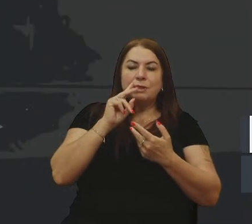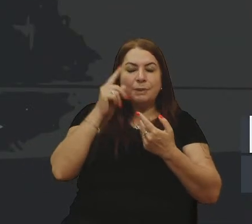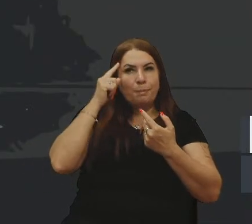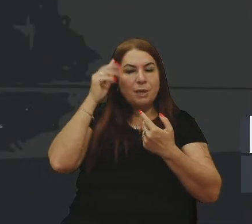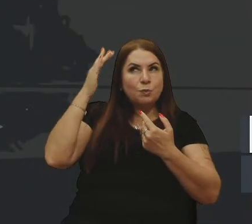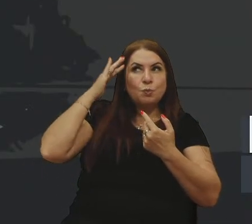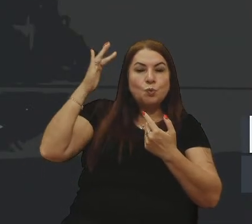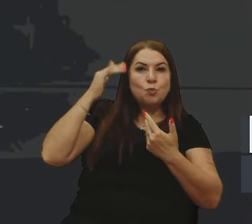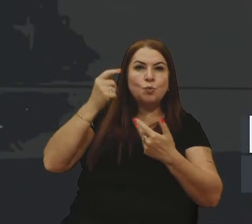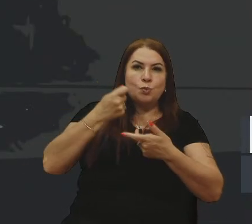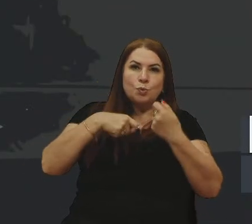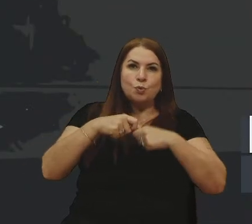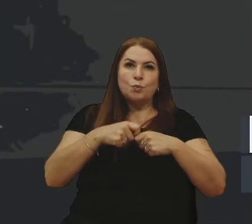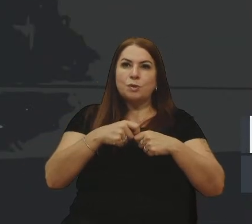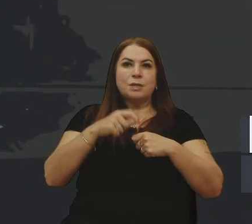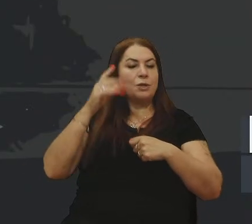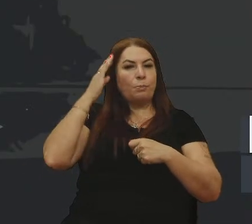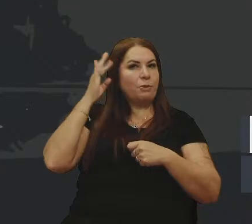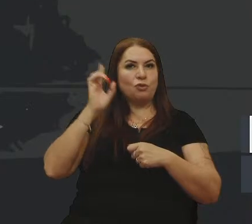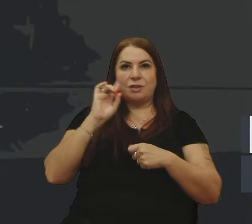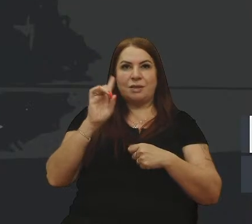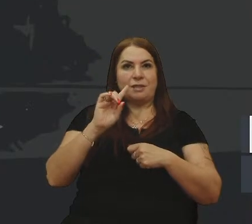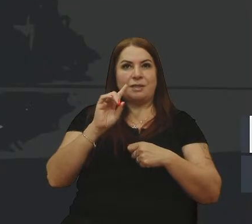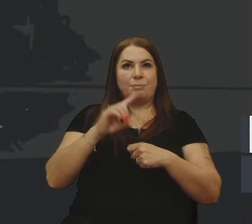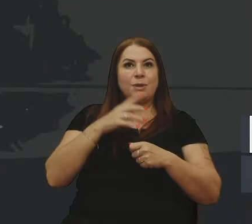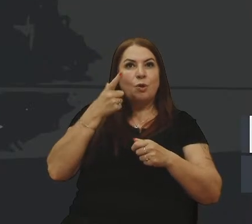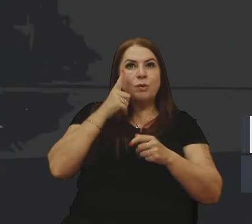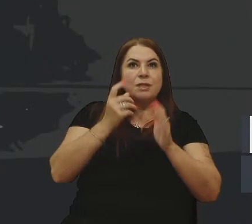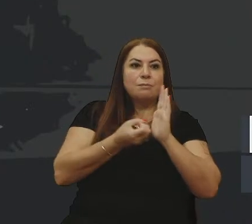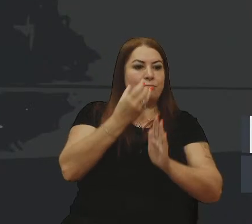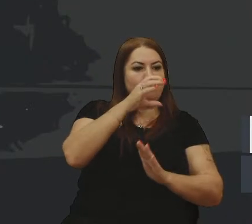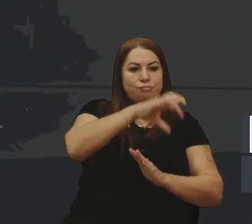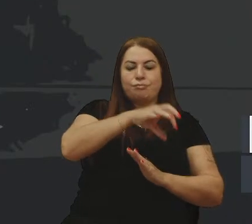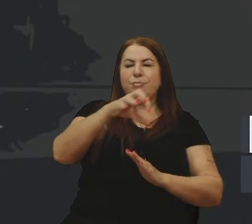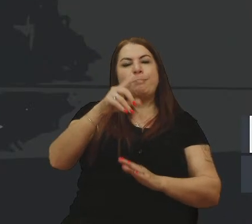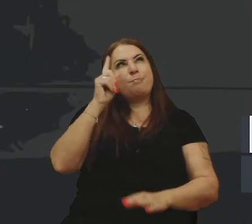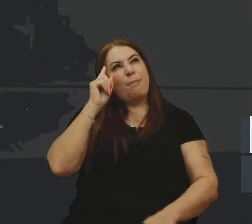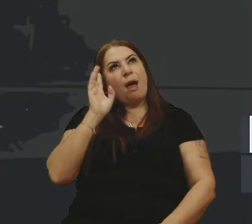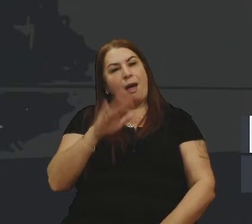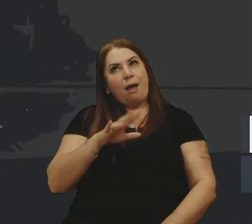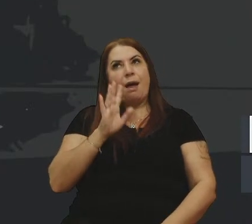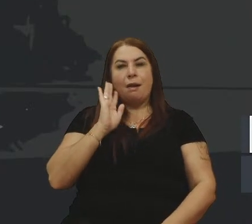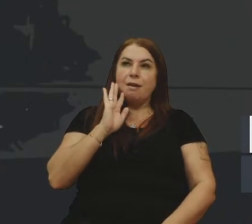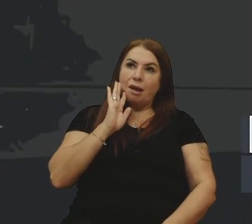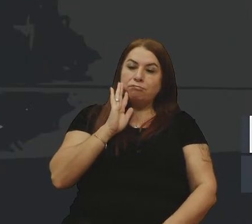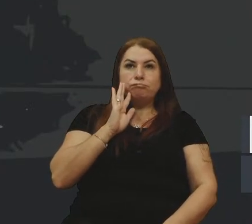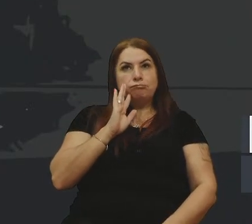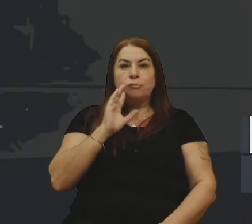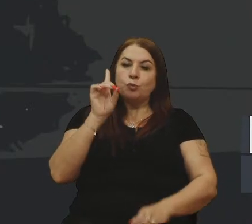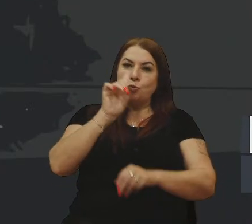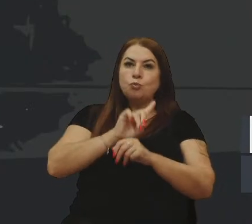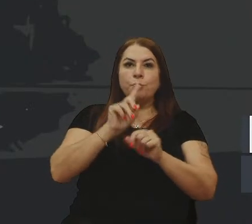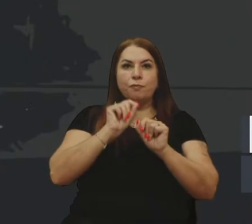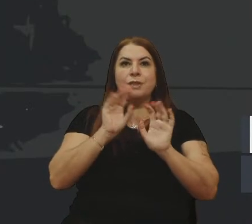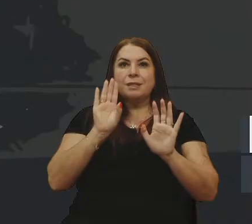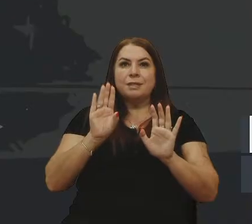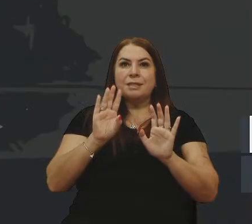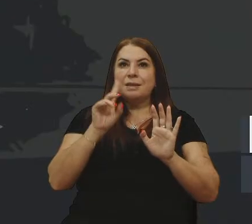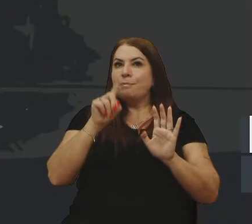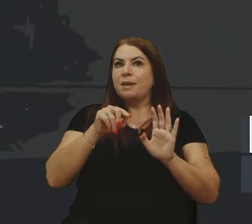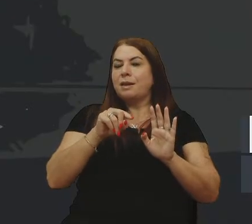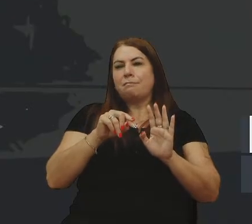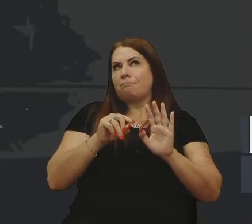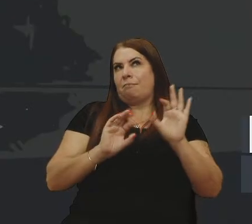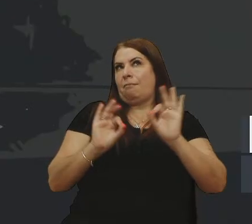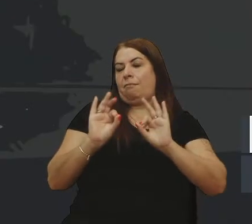o negócio, a gente não imaginava que dava para virar franquia. A gente pensava assim, legal, de repente um dia dá para fazer isso. Mas não era um plano